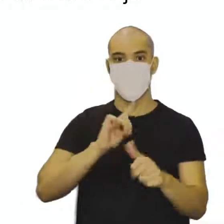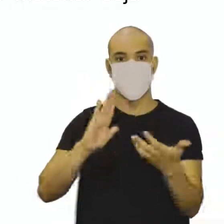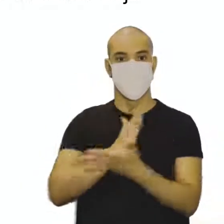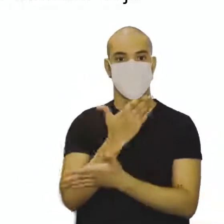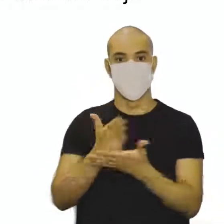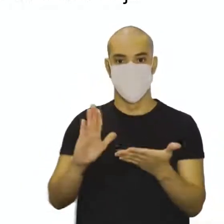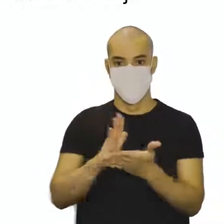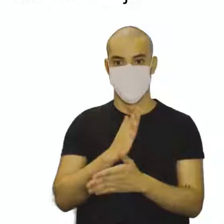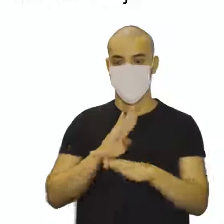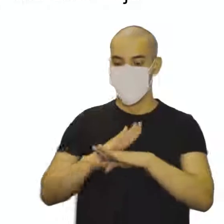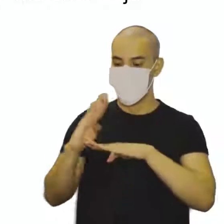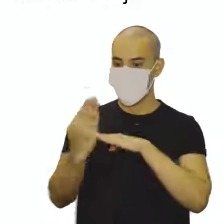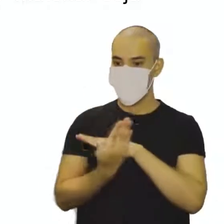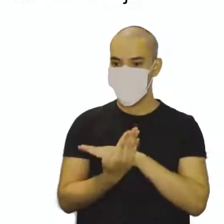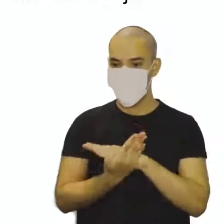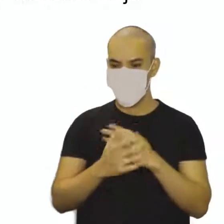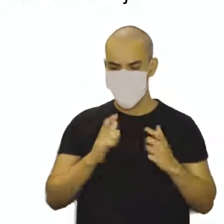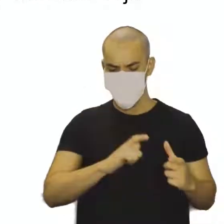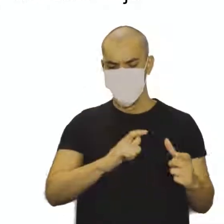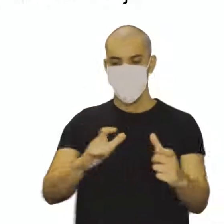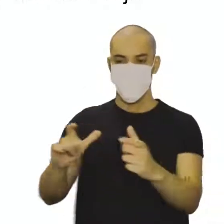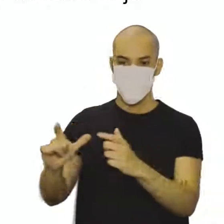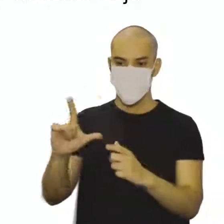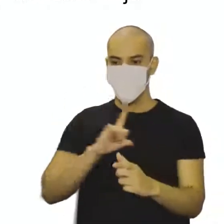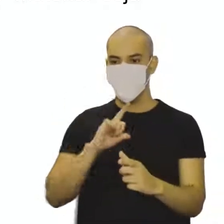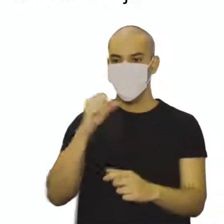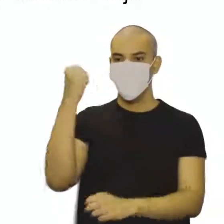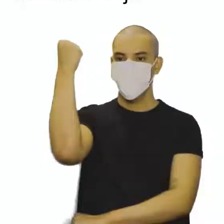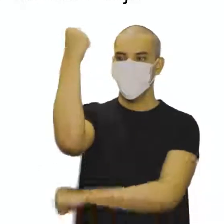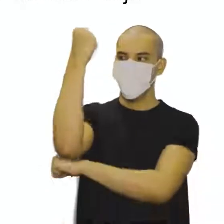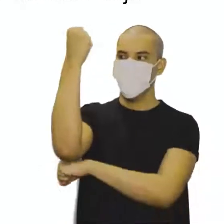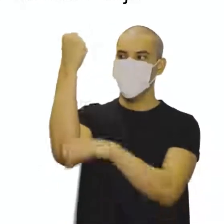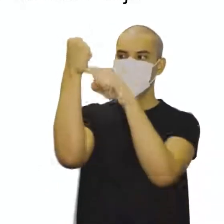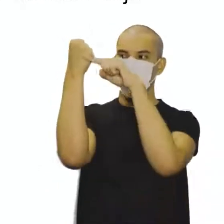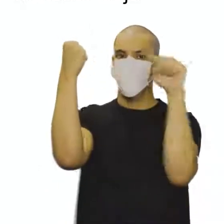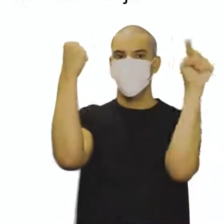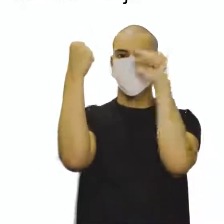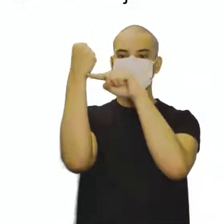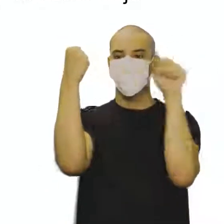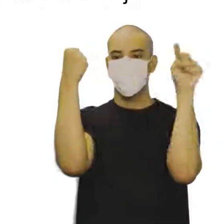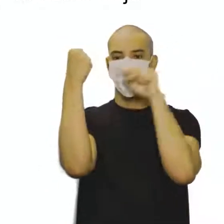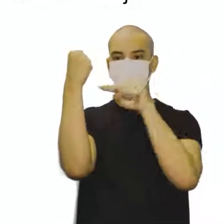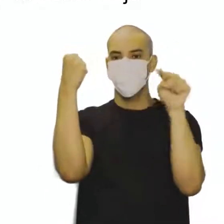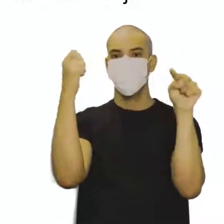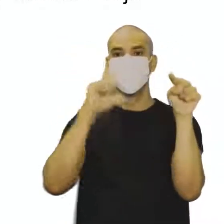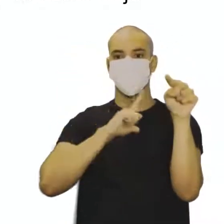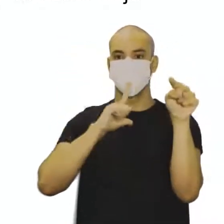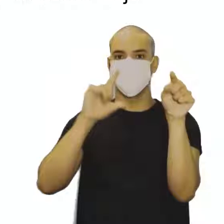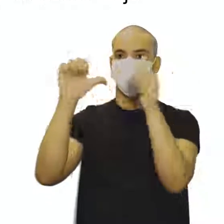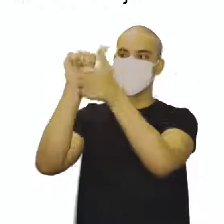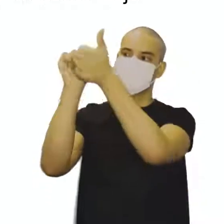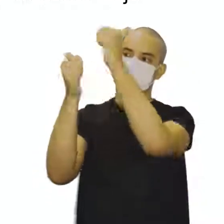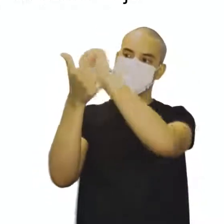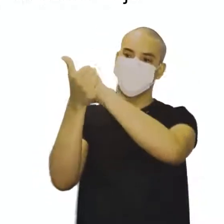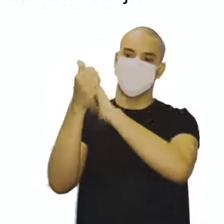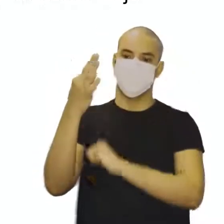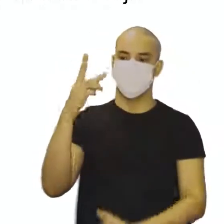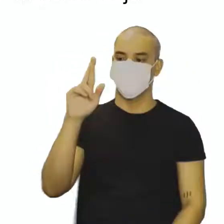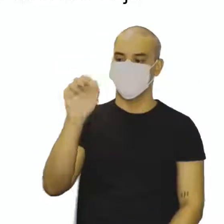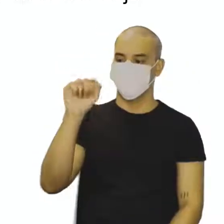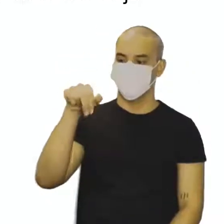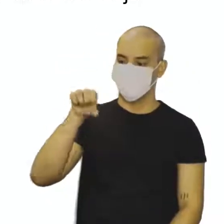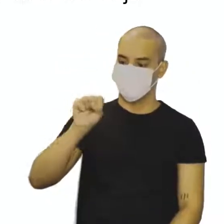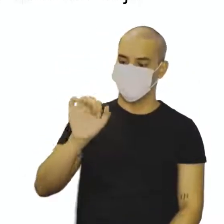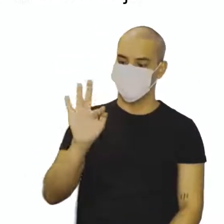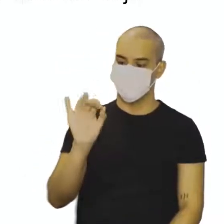bairros que tem os postes lá, que além dos fios tem os transformadores. Geralmente naqueles transformadores